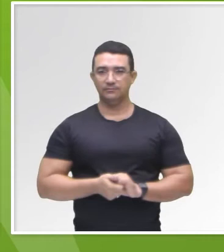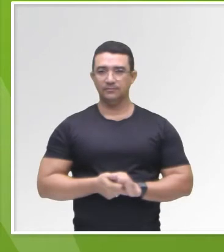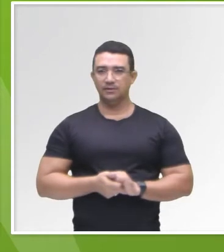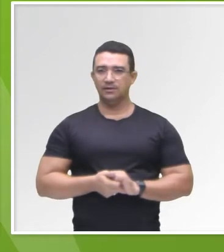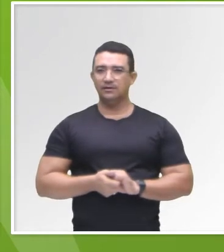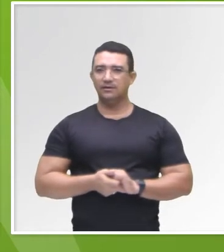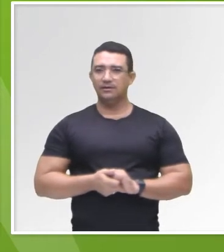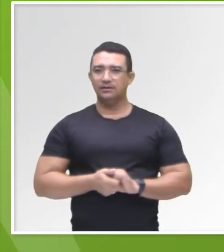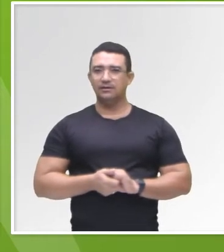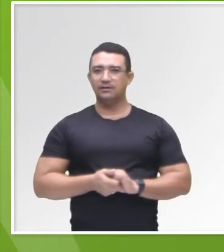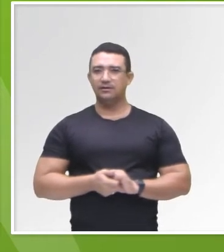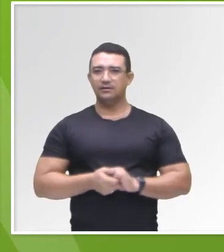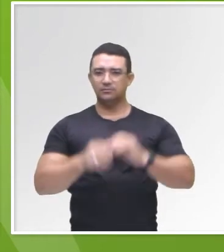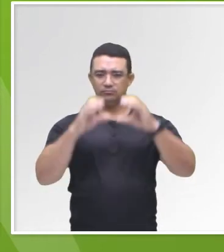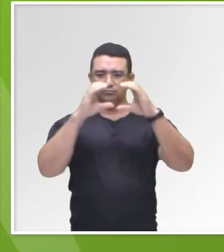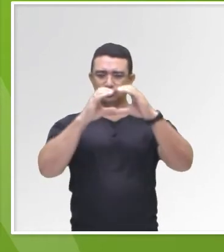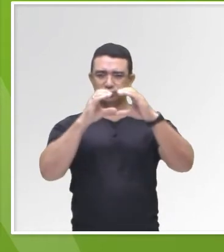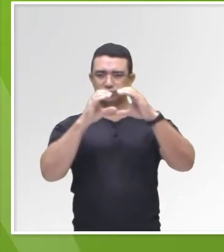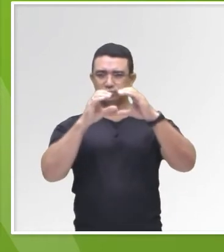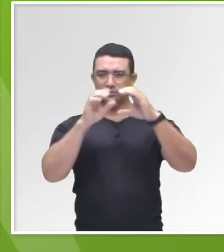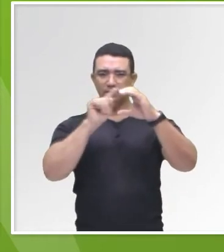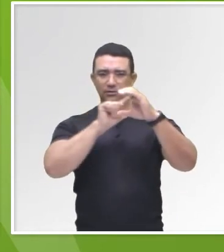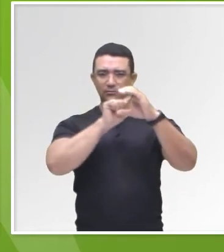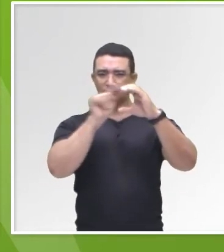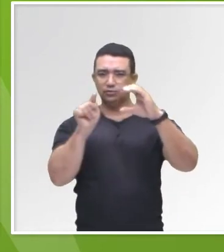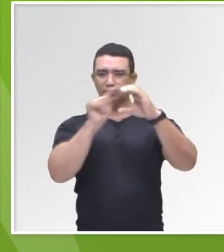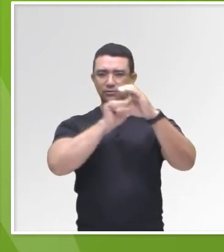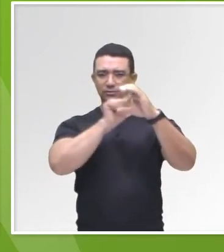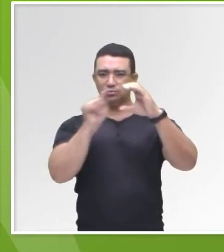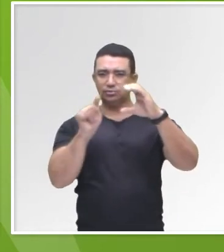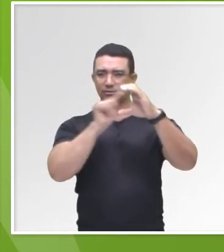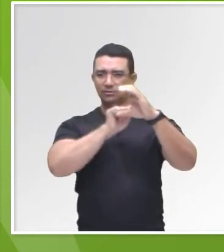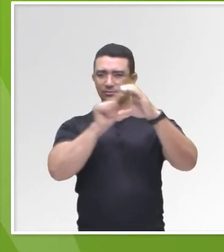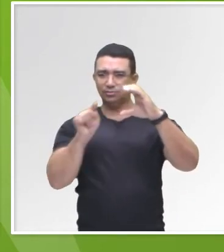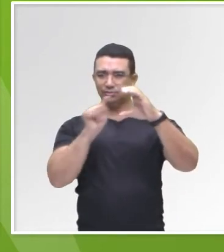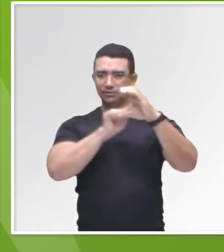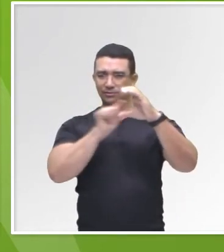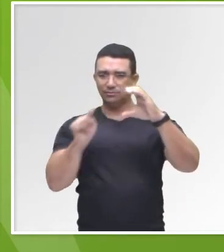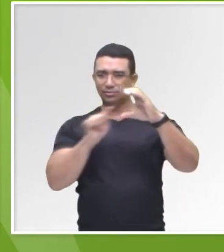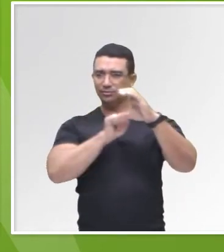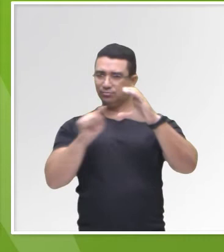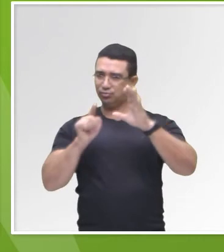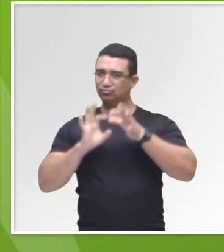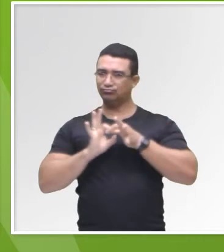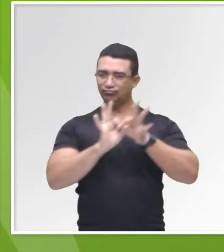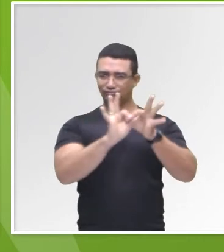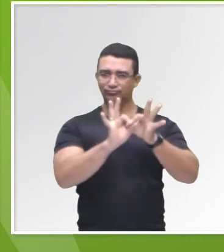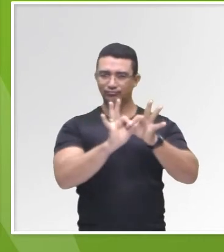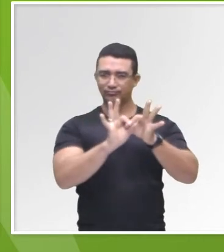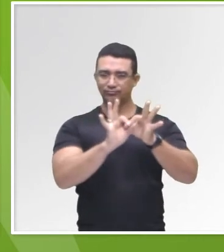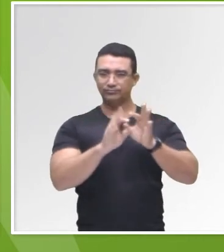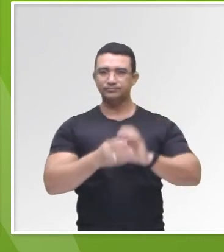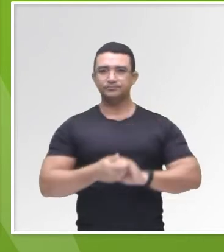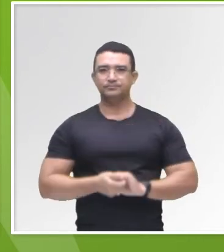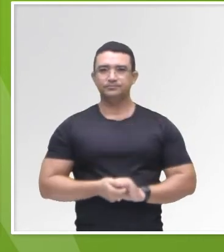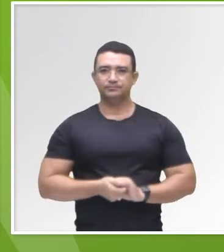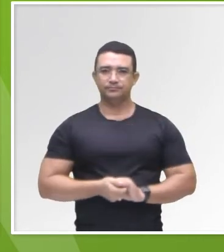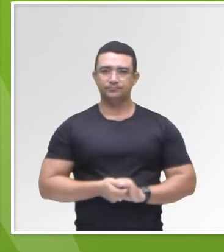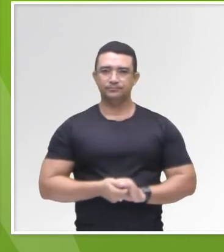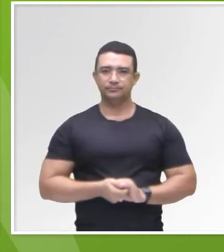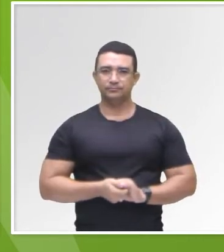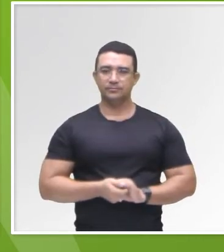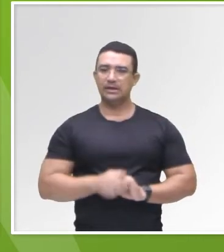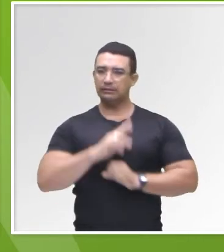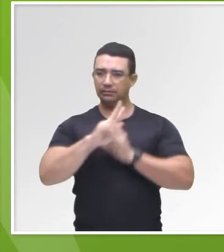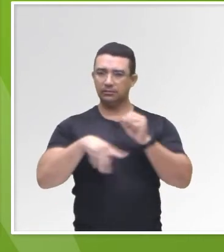ali os centrômeros fazendo a sua atividade ali no momento da metáfase. E aí, em